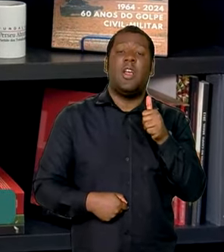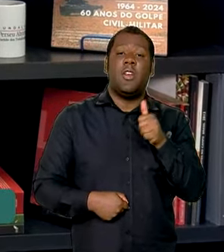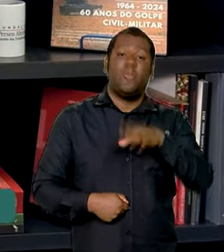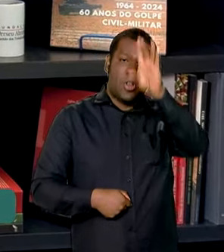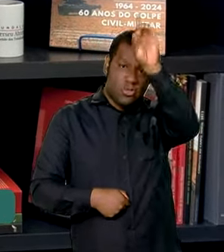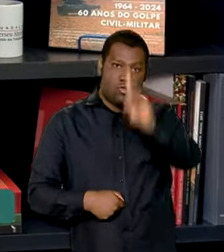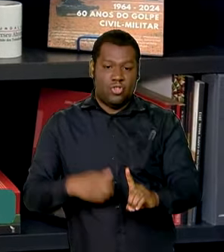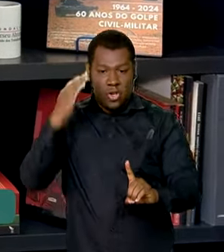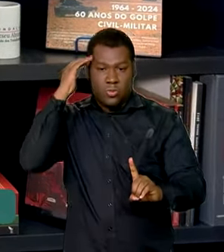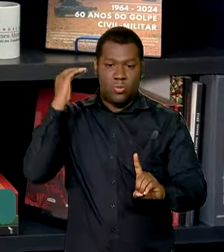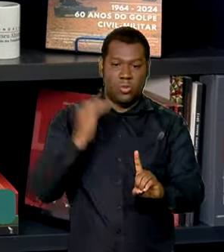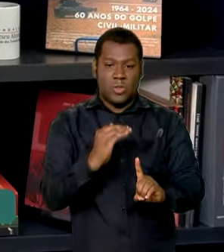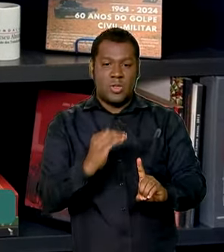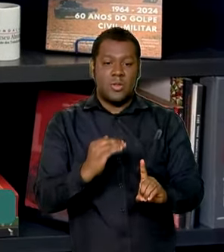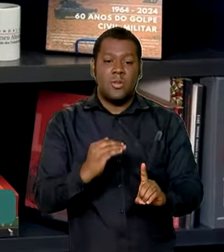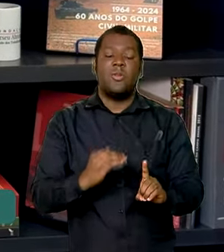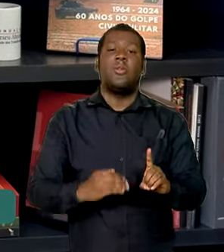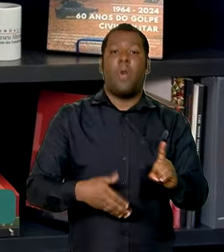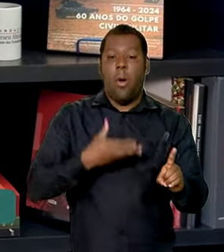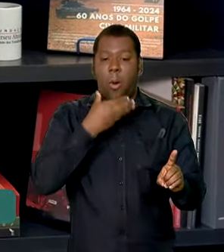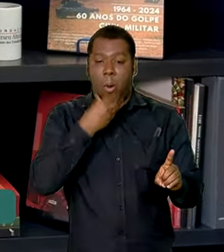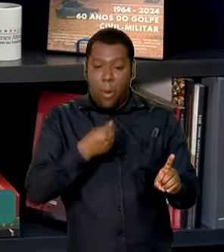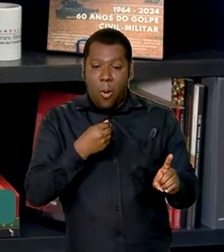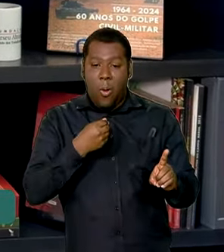mesmo salário. Então, trabalho igual,